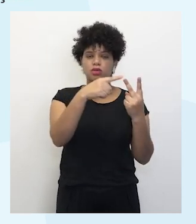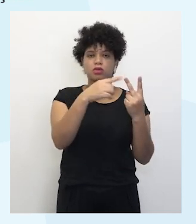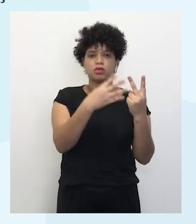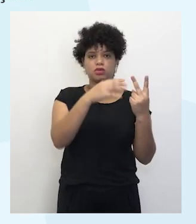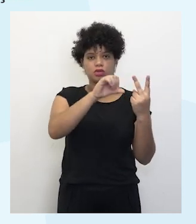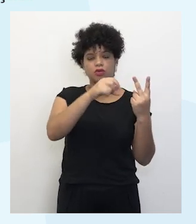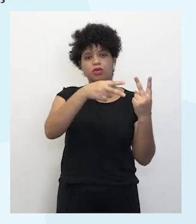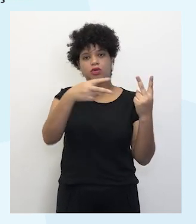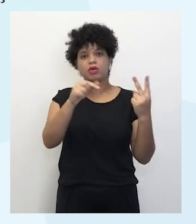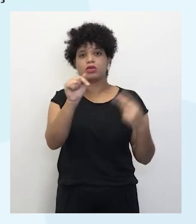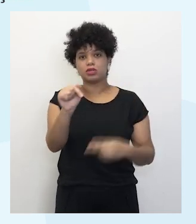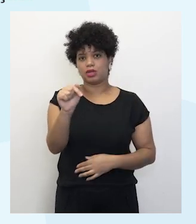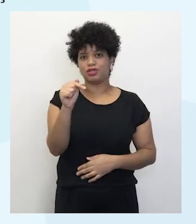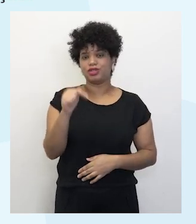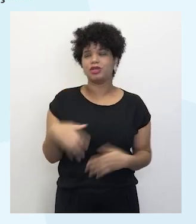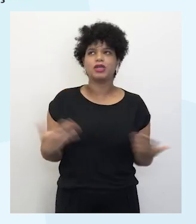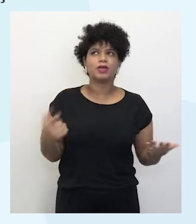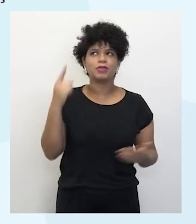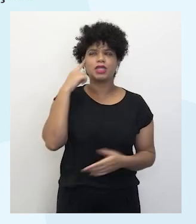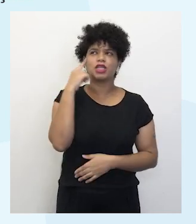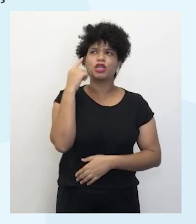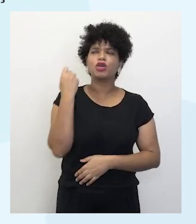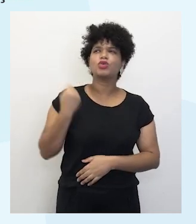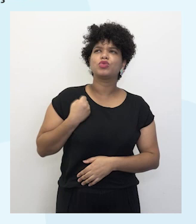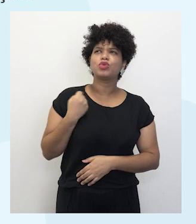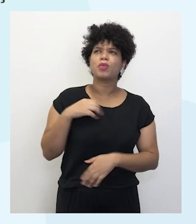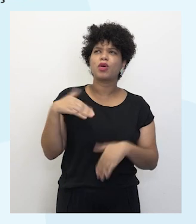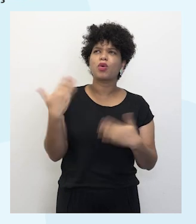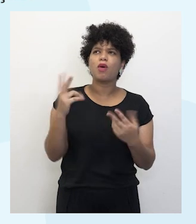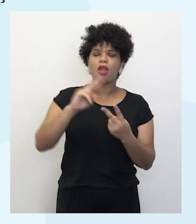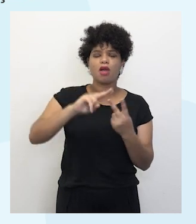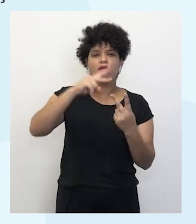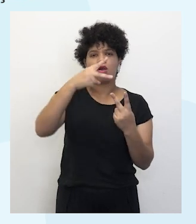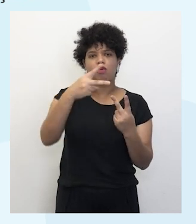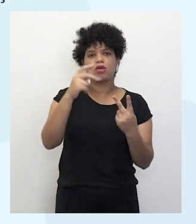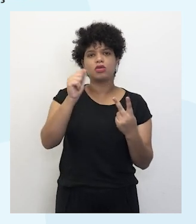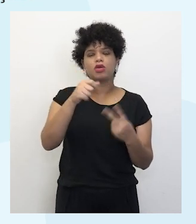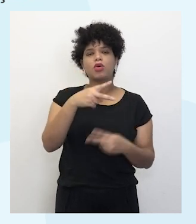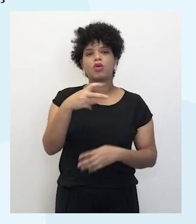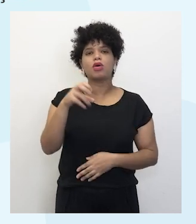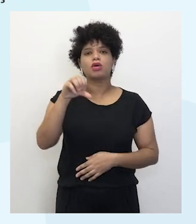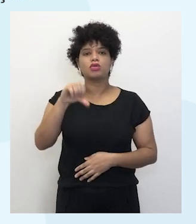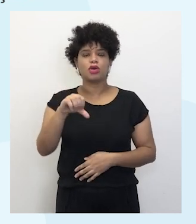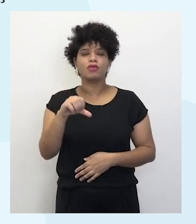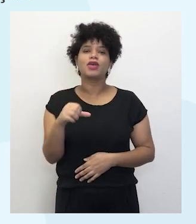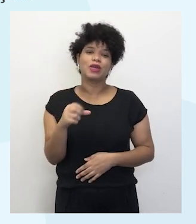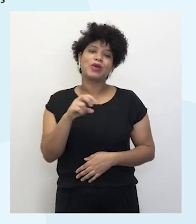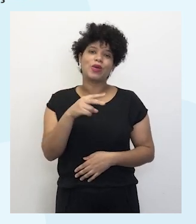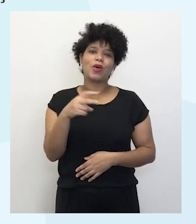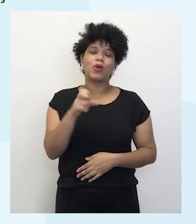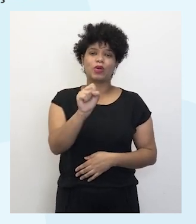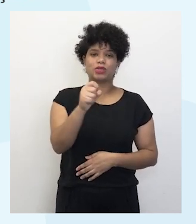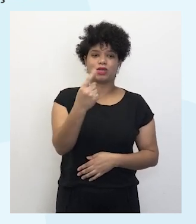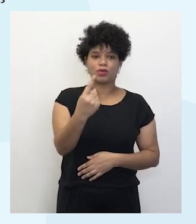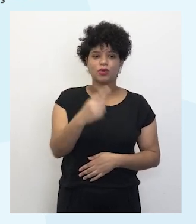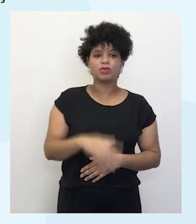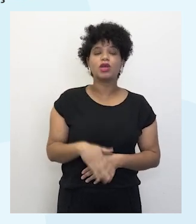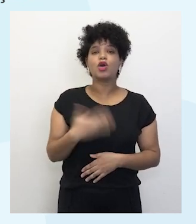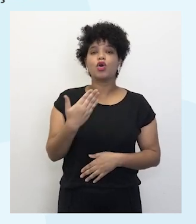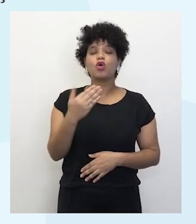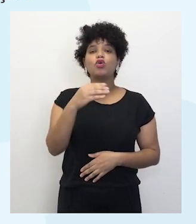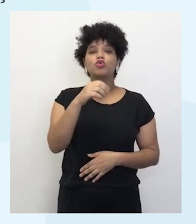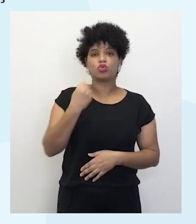7. É pensamento, qual é o número que elevado ao quadrado dá 9? Dá 81. Qual é o número que elevado ao quadrado dá